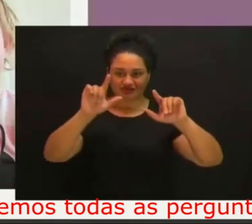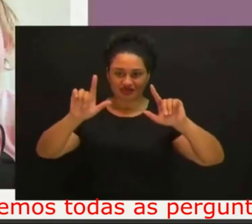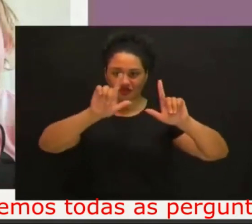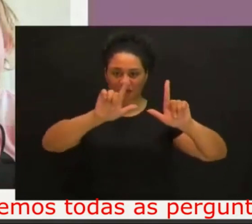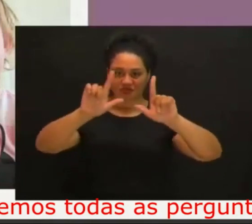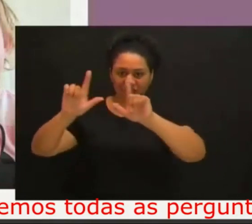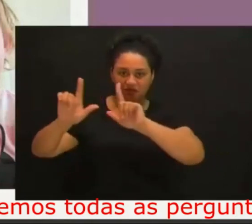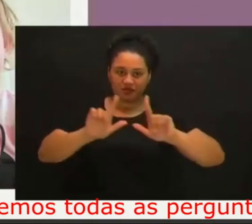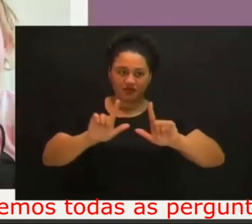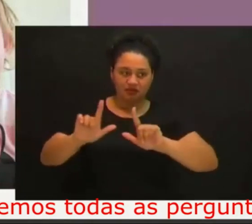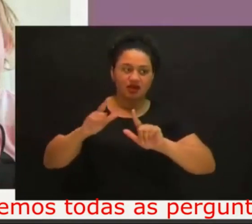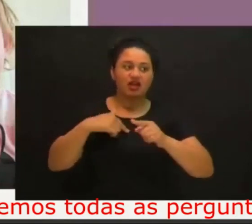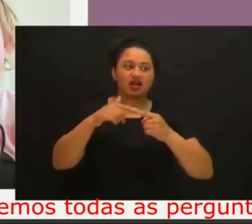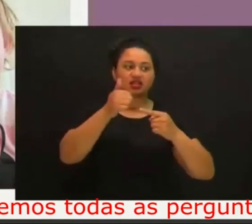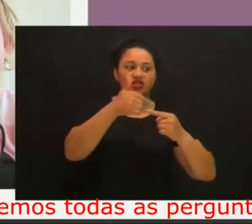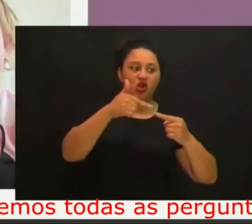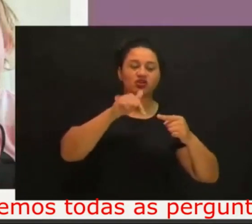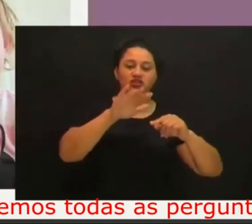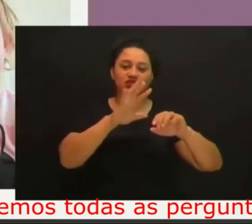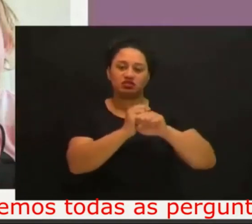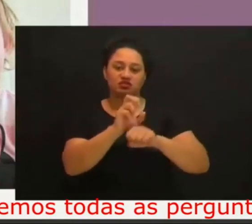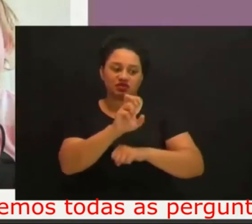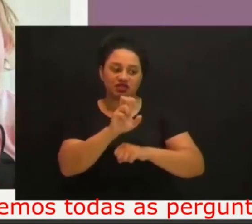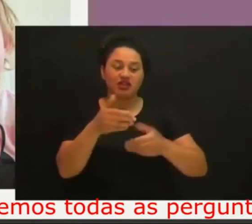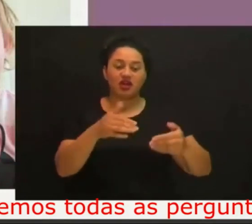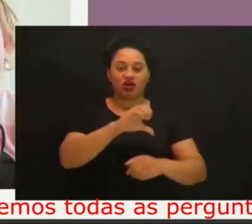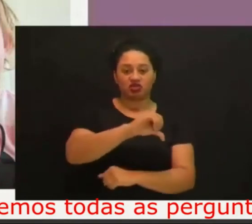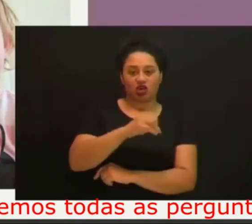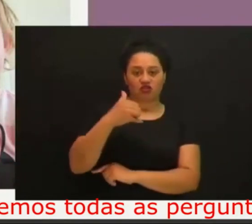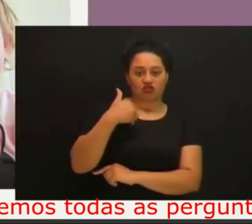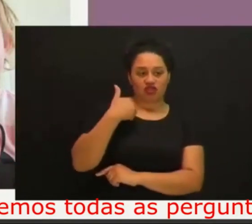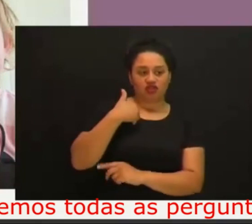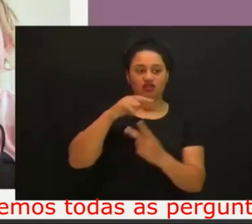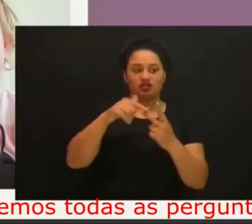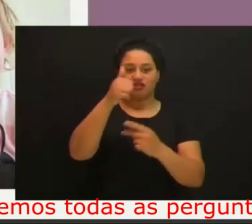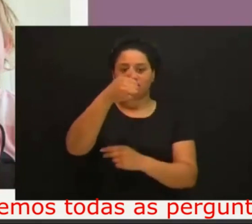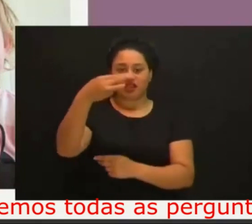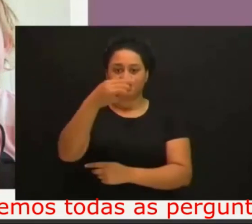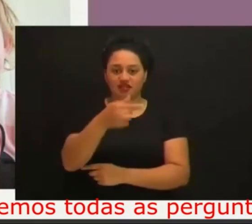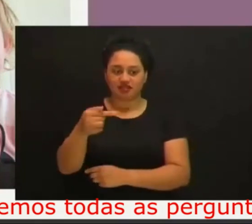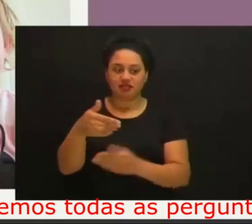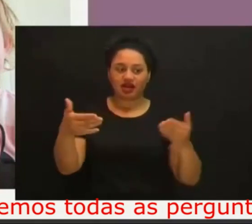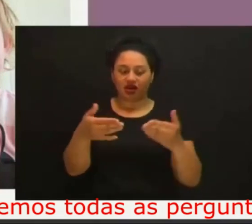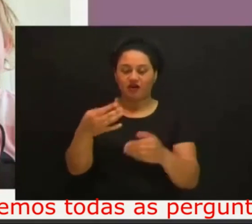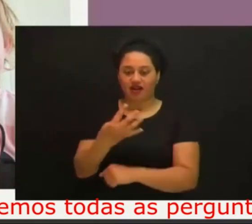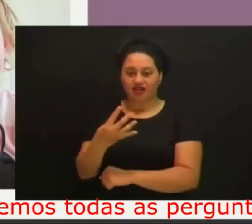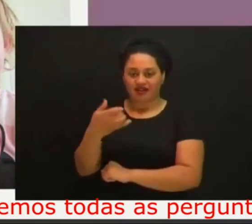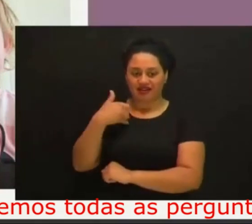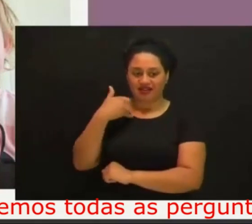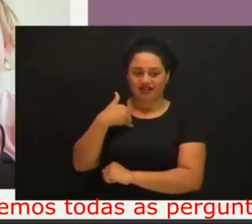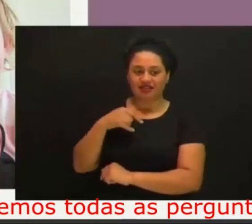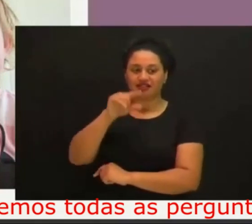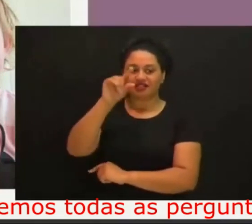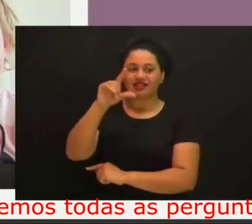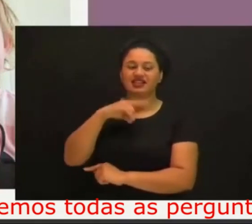Uma tem 12 mais 5 e agora tem 9 anos. Uma tem 13, agora tem 4. Uma lá